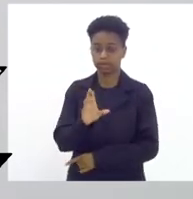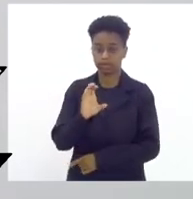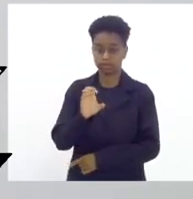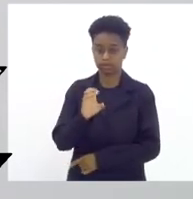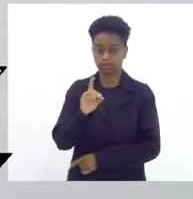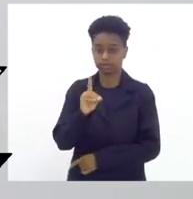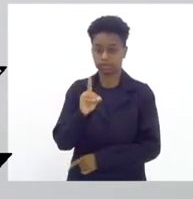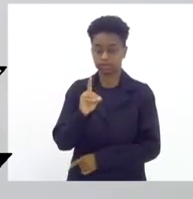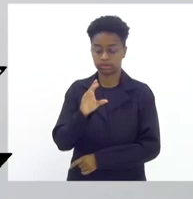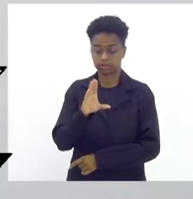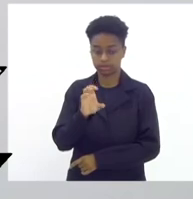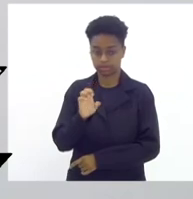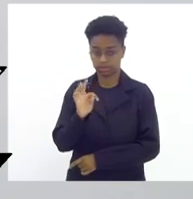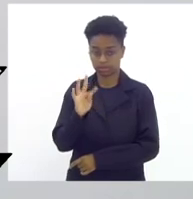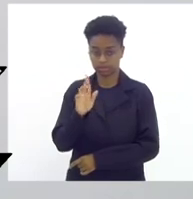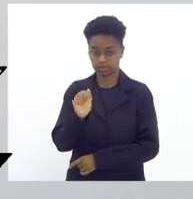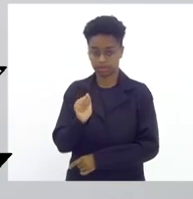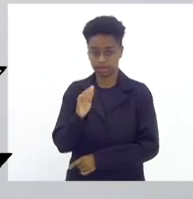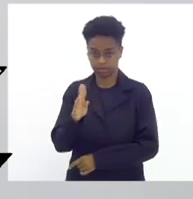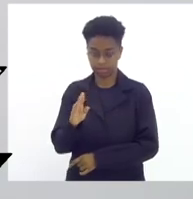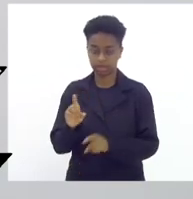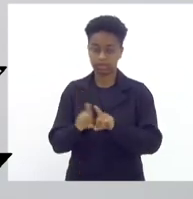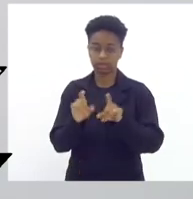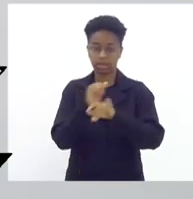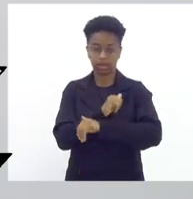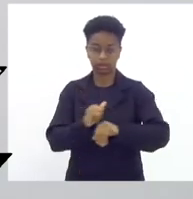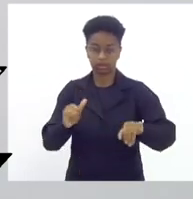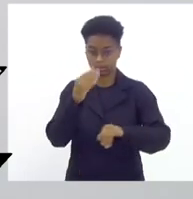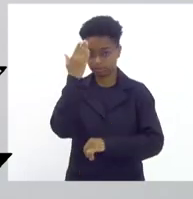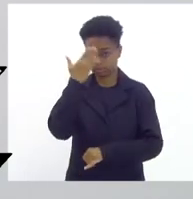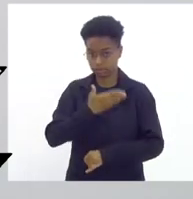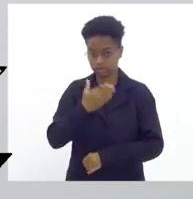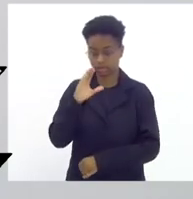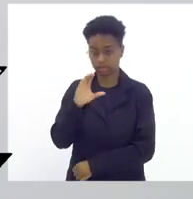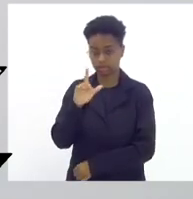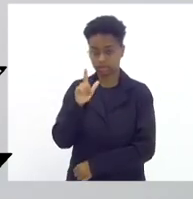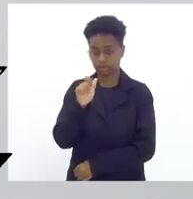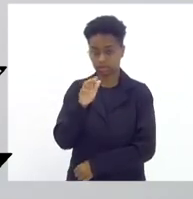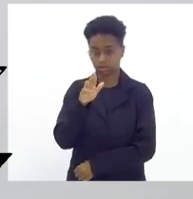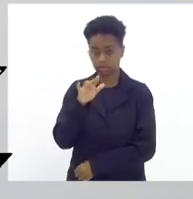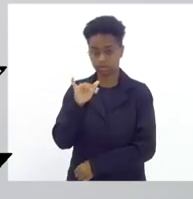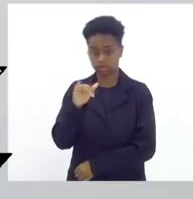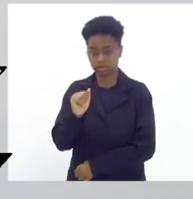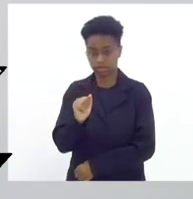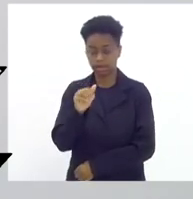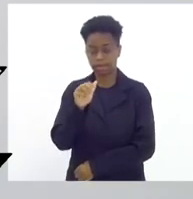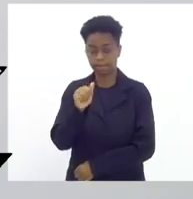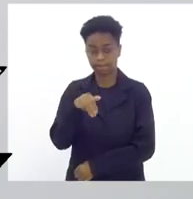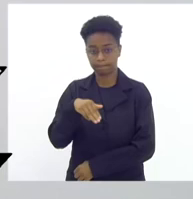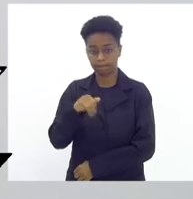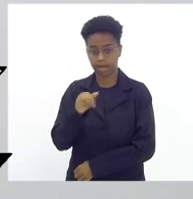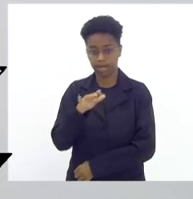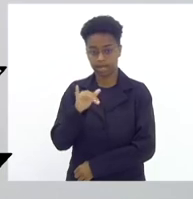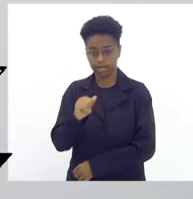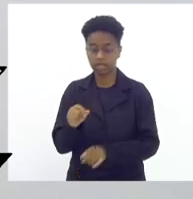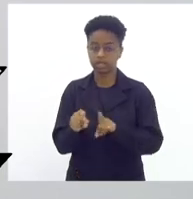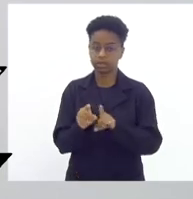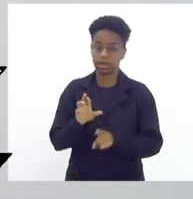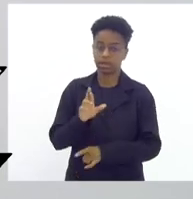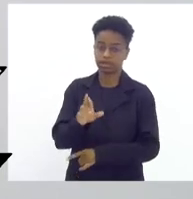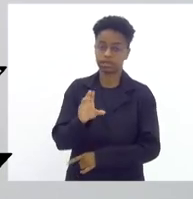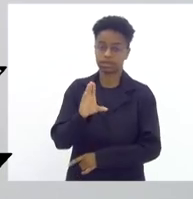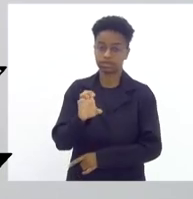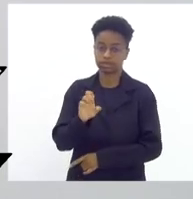e anunciar também a presença que veio junto ao Paulo a Cláudia Maria Alves da Cunha que também vem representando essa